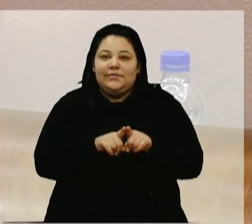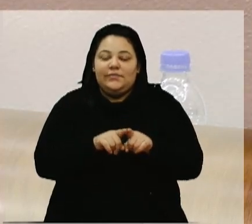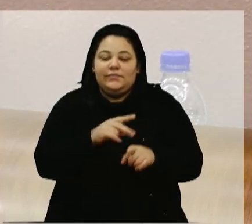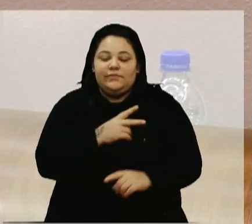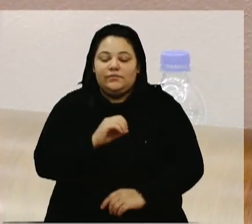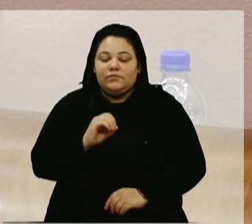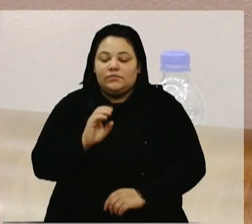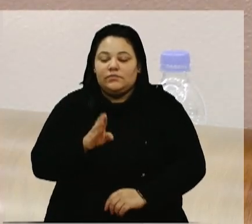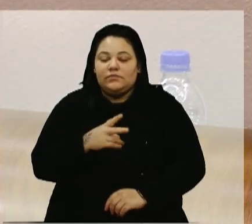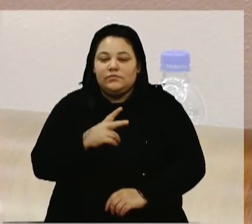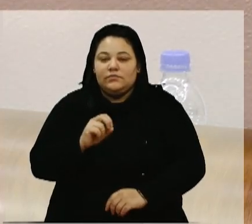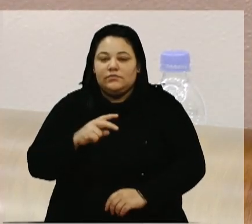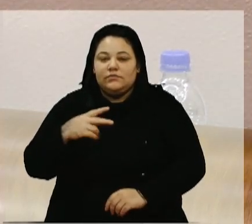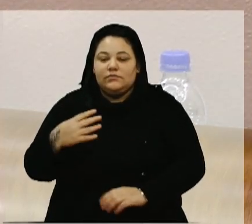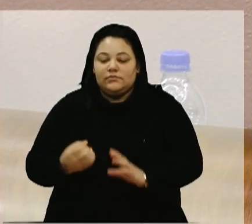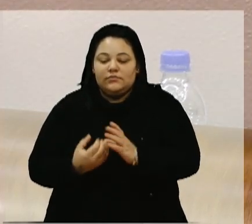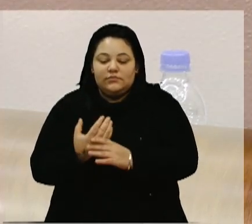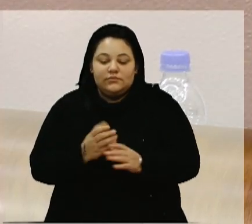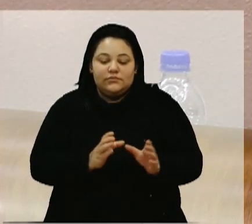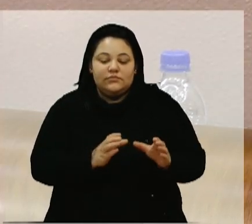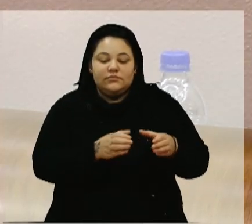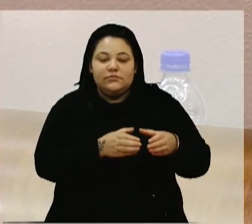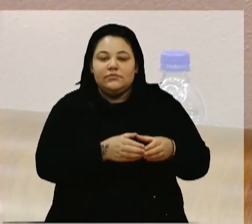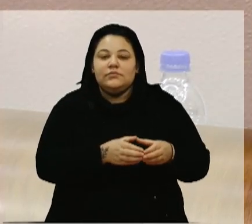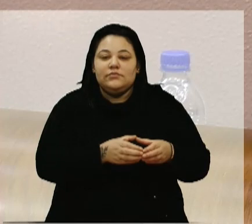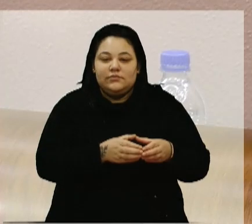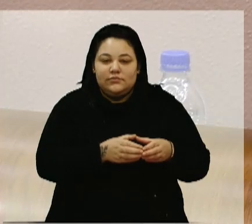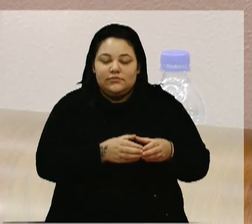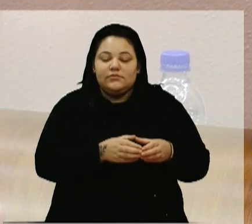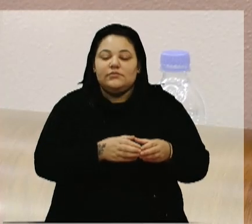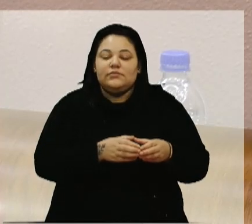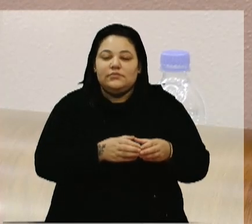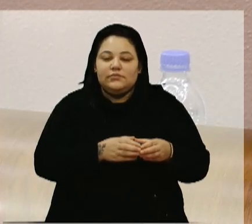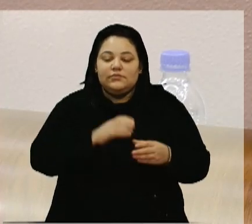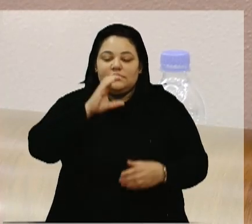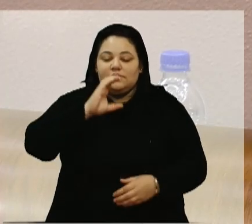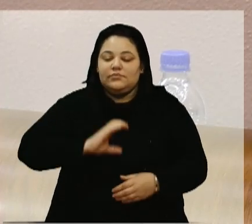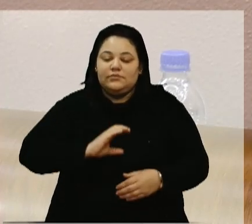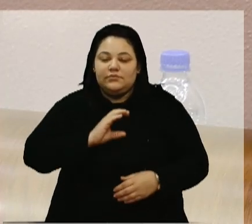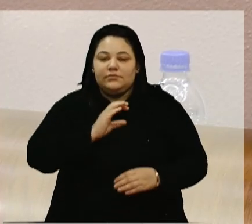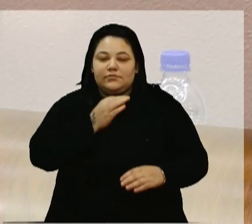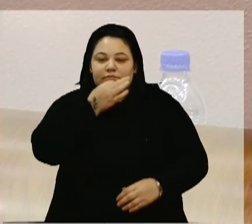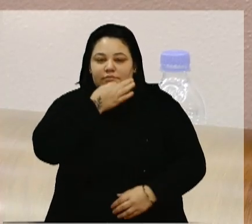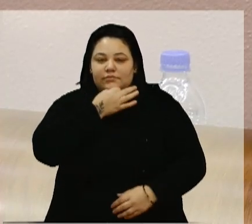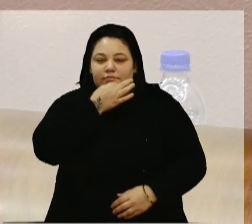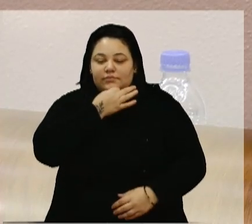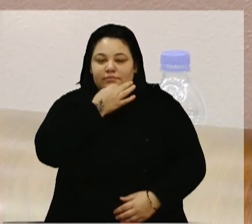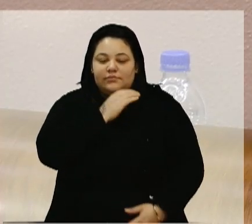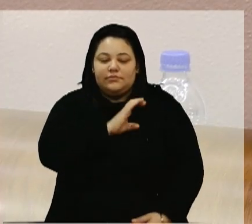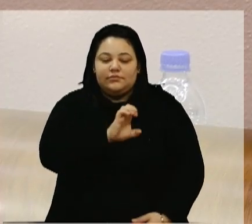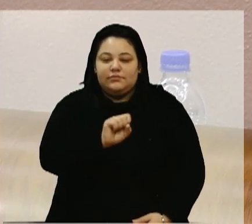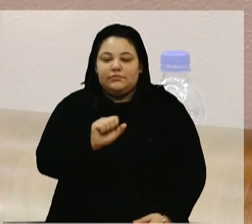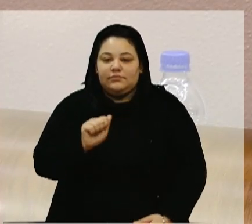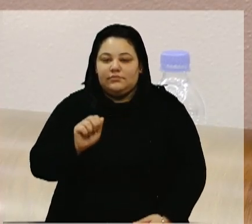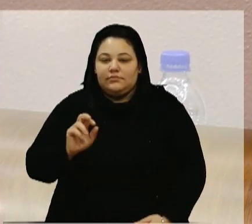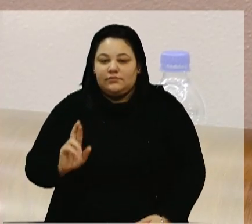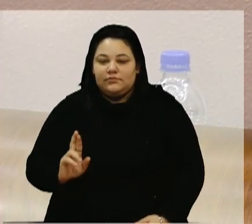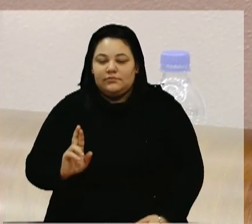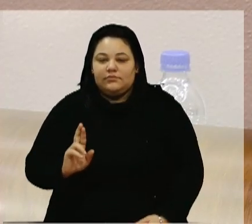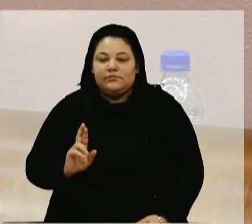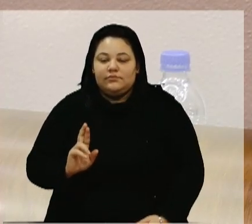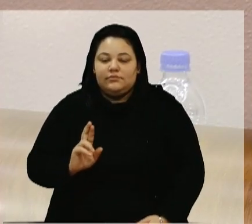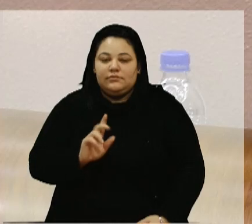200/2024, de autoria coletiva, que concede o título de cidadão caxiense ao senhor César Gibrail dos Santos